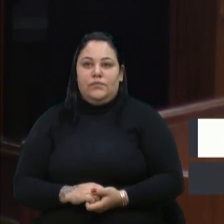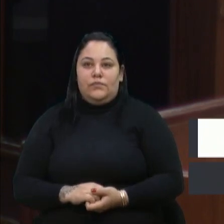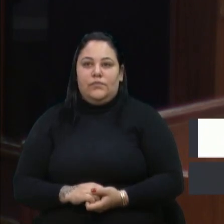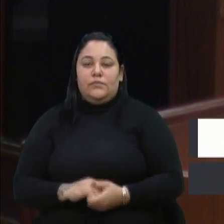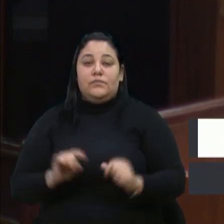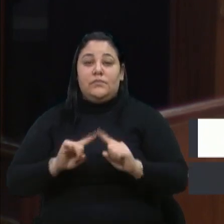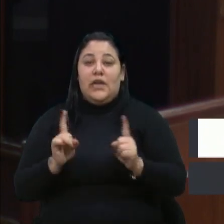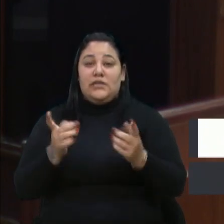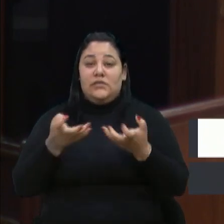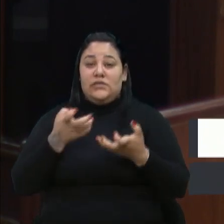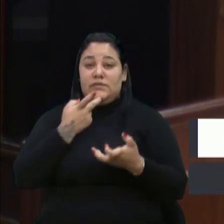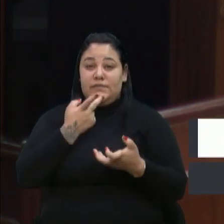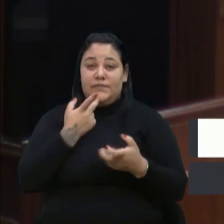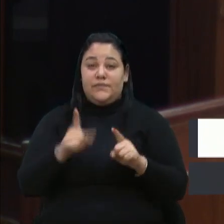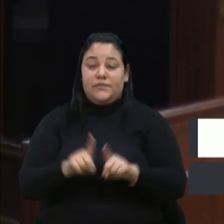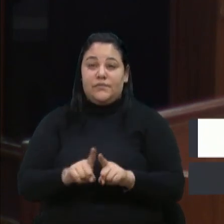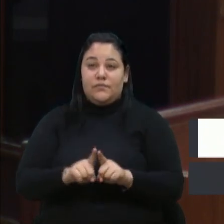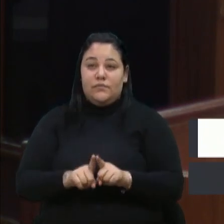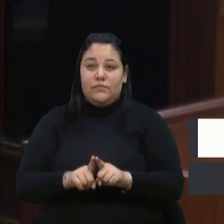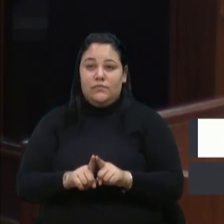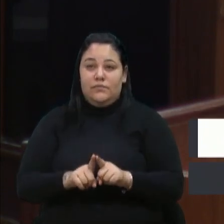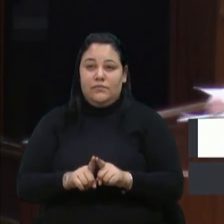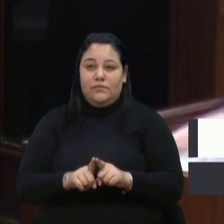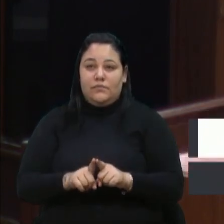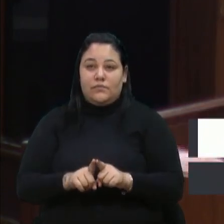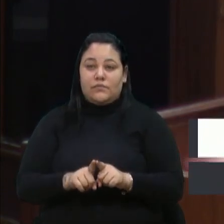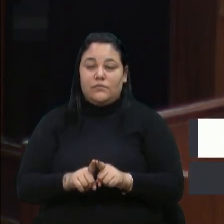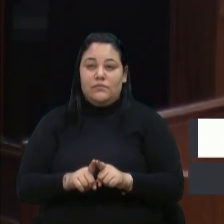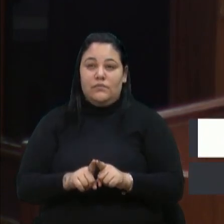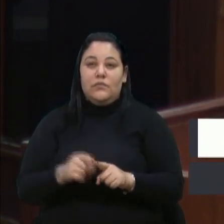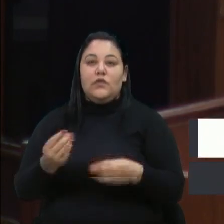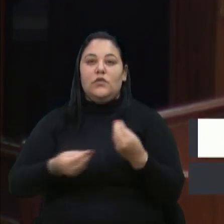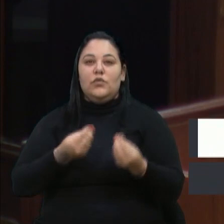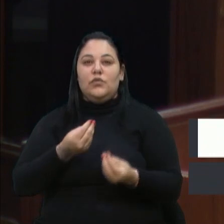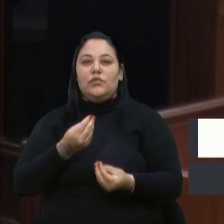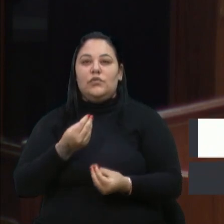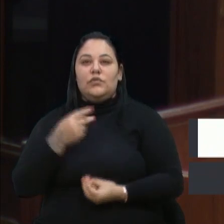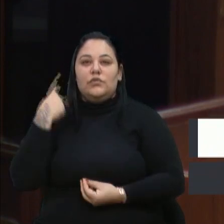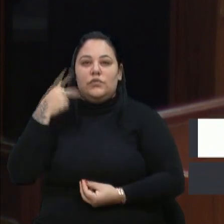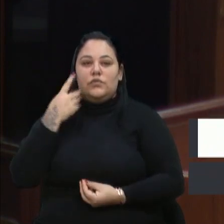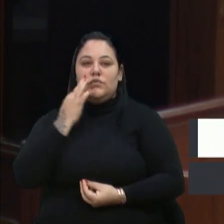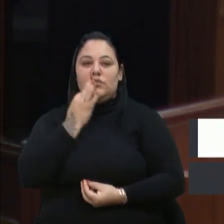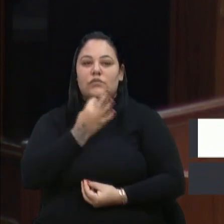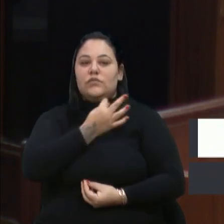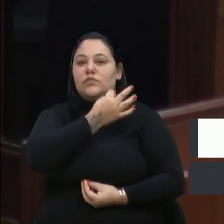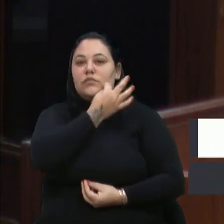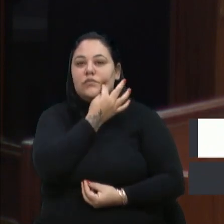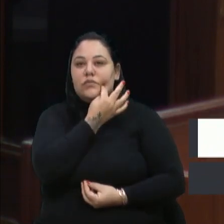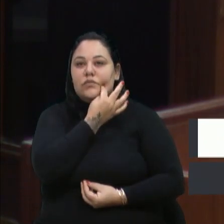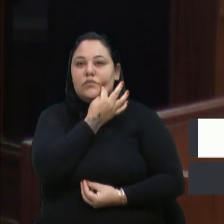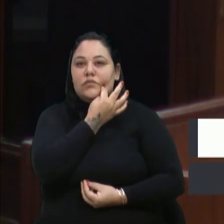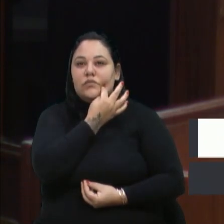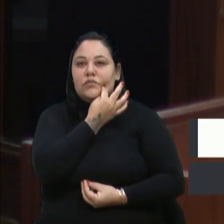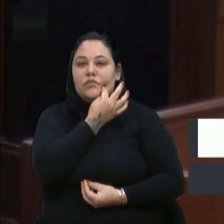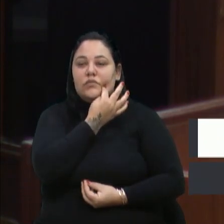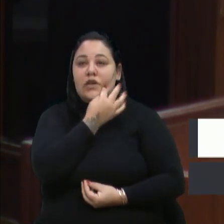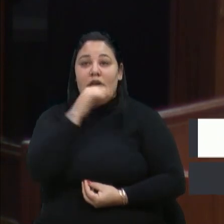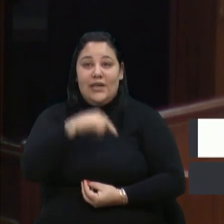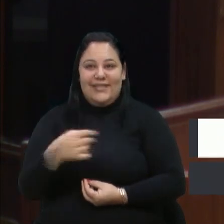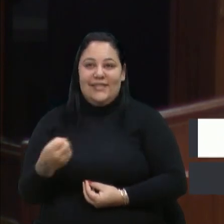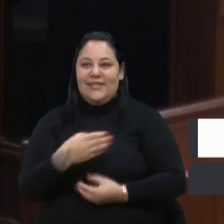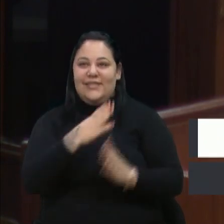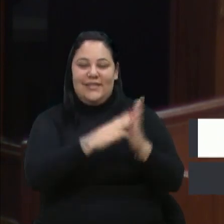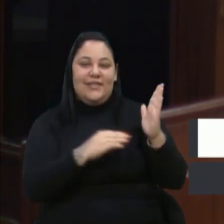de falar também, e como, vereadora Tatiane, e a senhora que reforça, esteve lá, esse novo